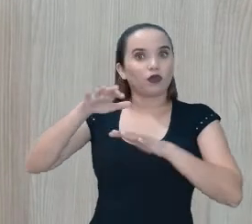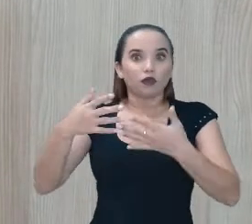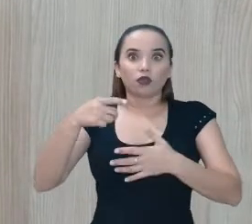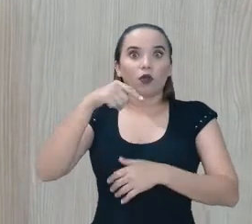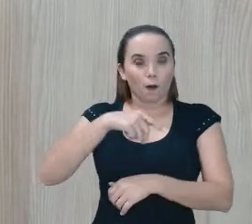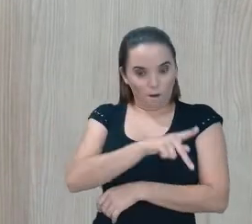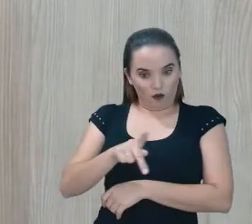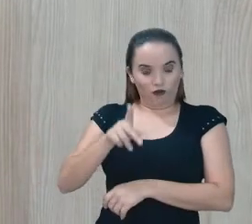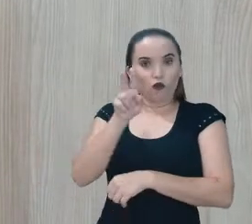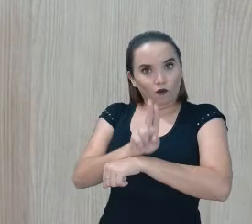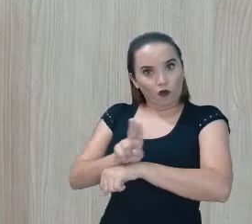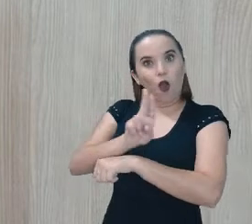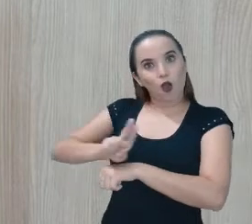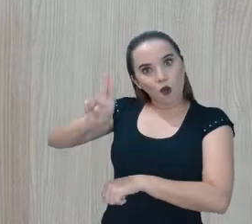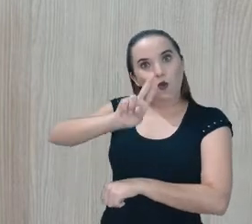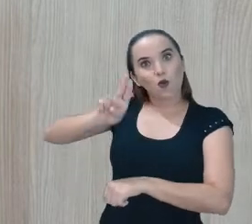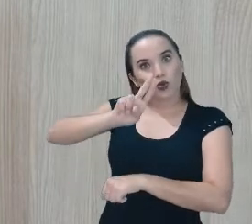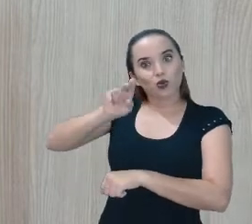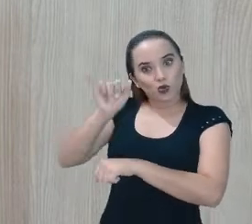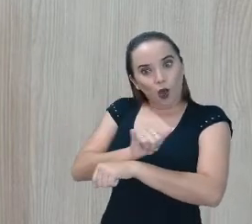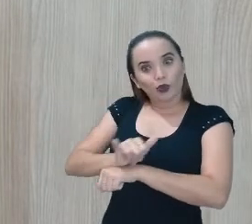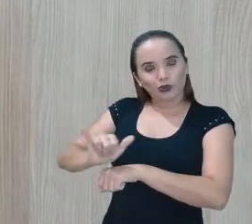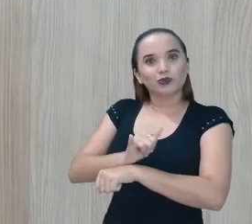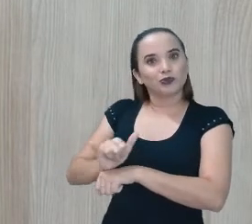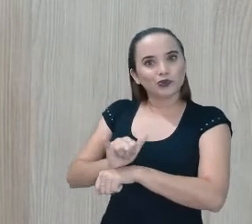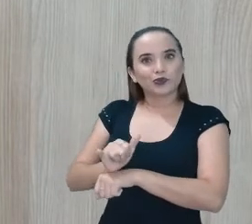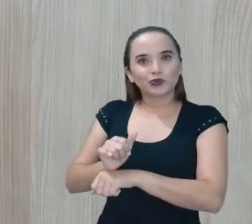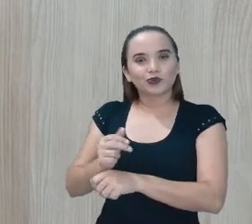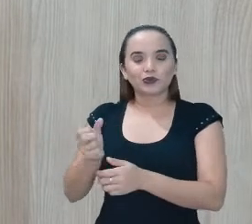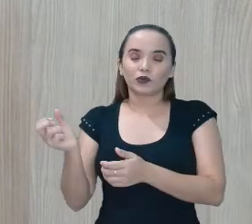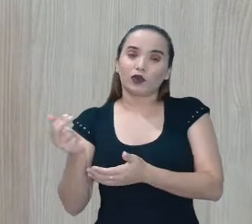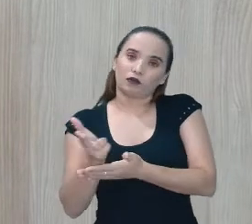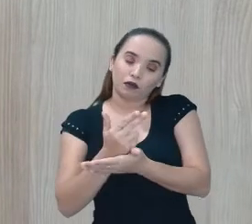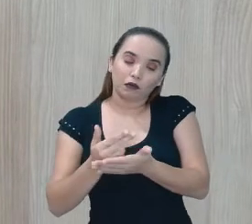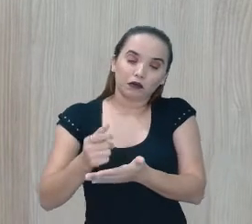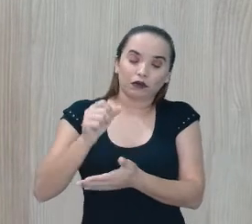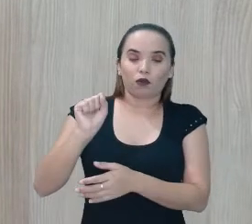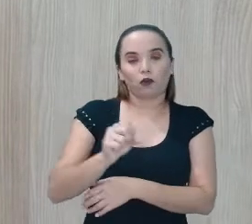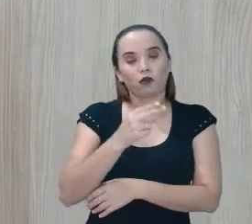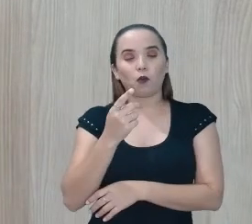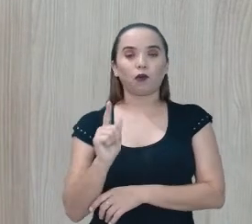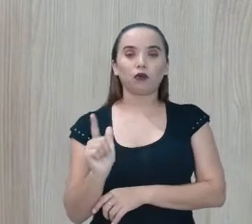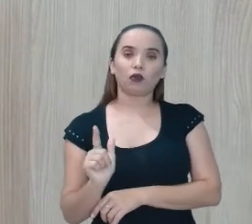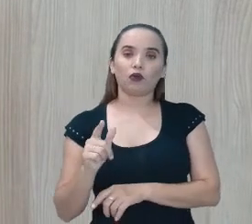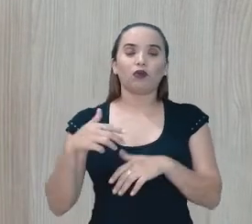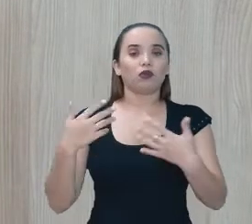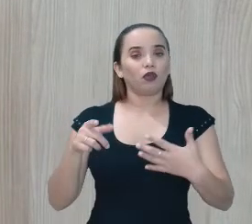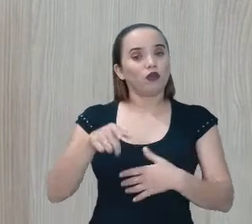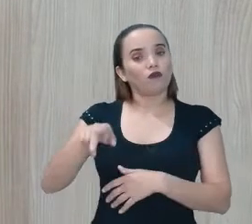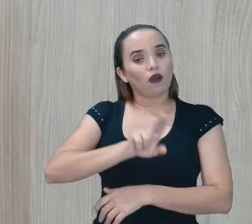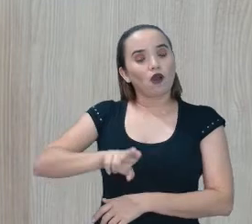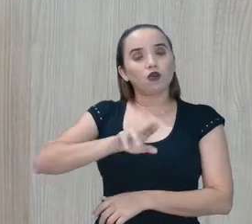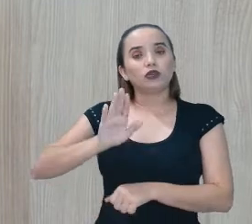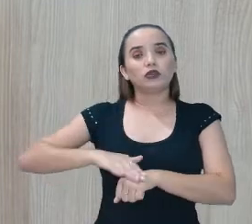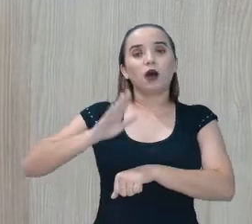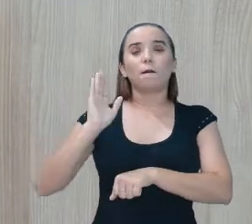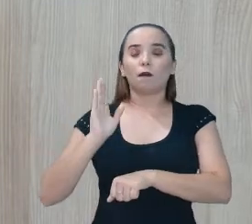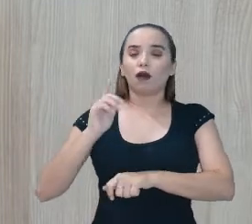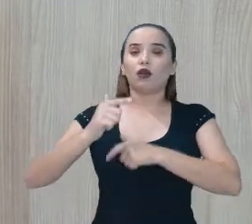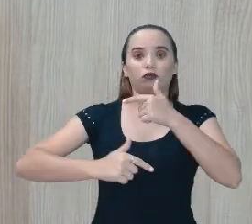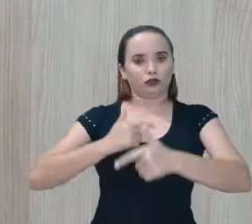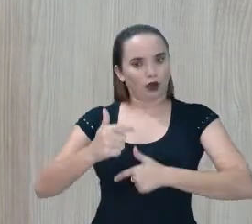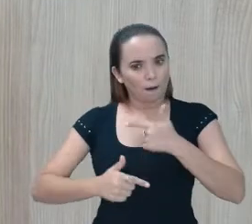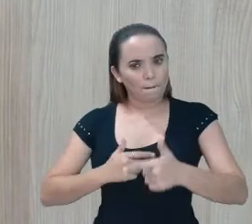aquele estudante ele gosta de desenho, ele vai utilizar mais o recurso de desenho para poder fazer esse trabalho com